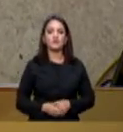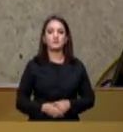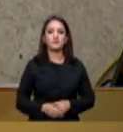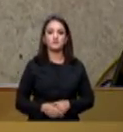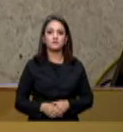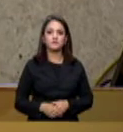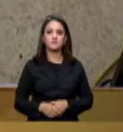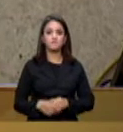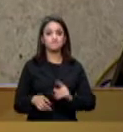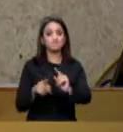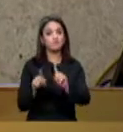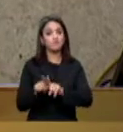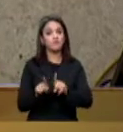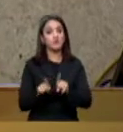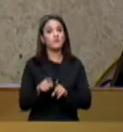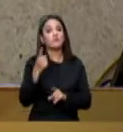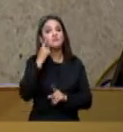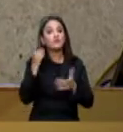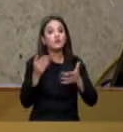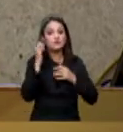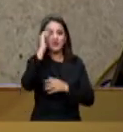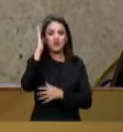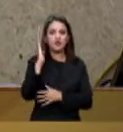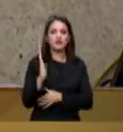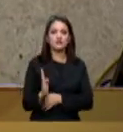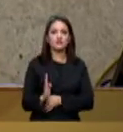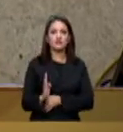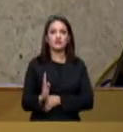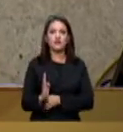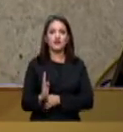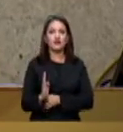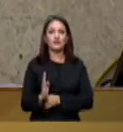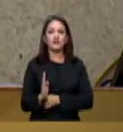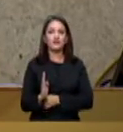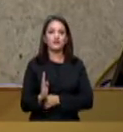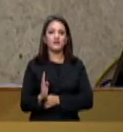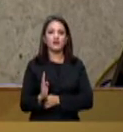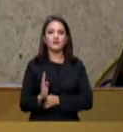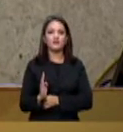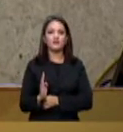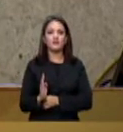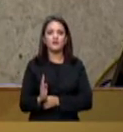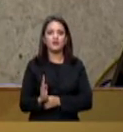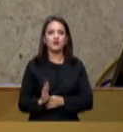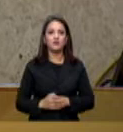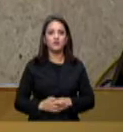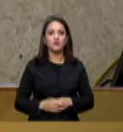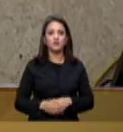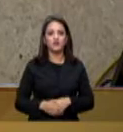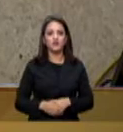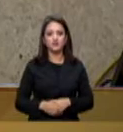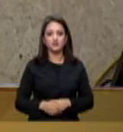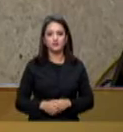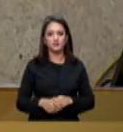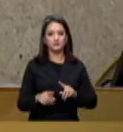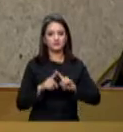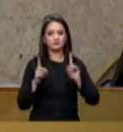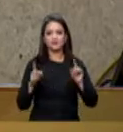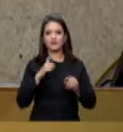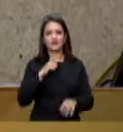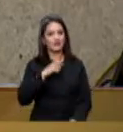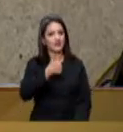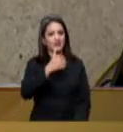hoje, no Brasil, 35 milhões de pessoas não têm acesso à água tratada e mais de